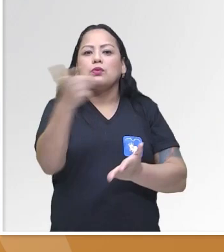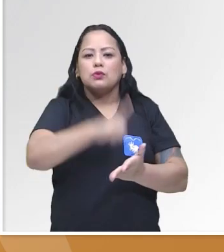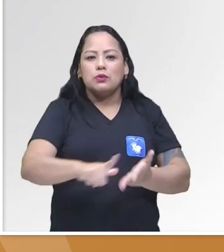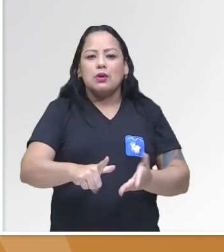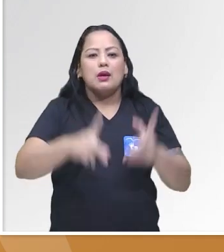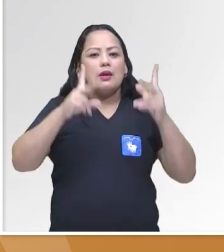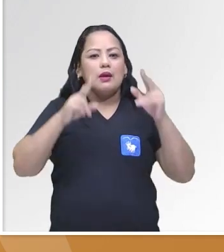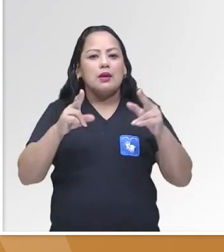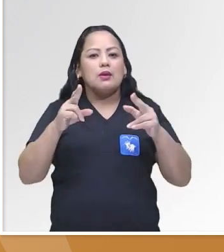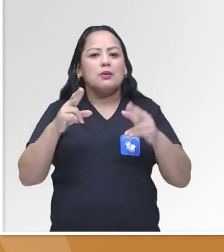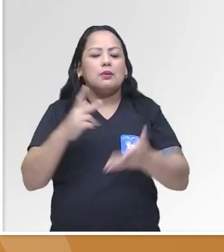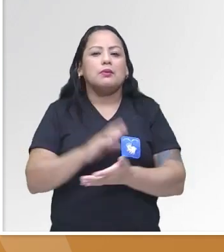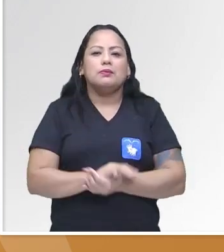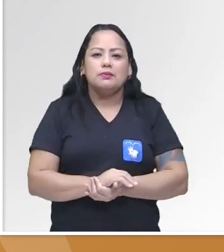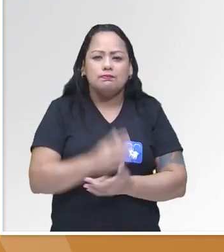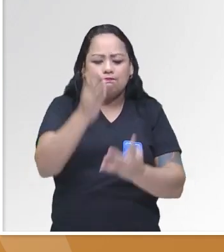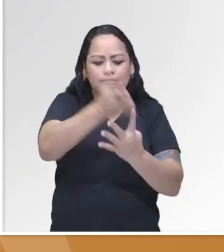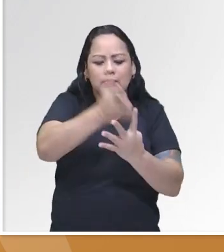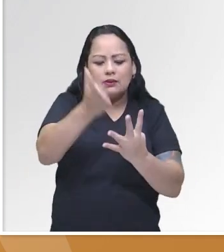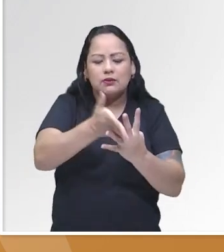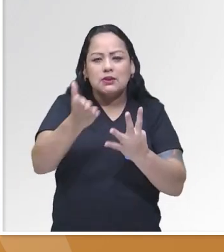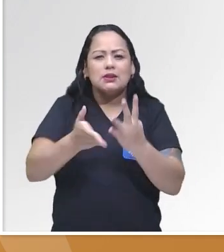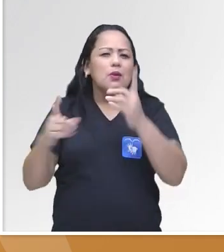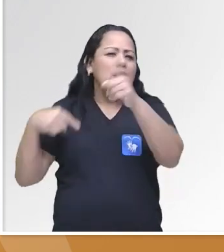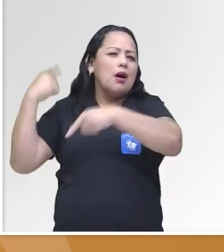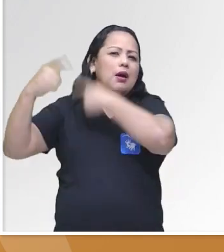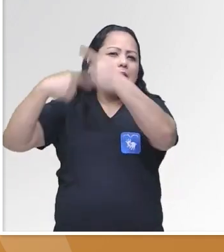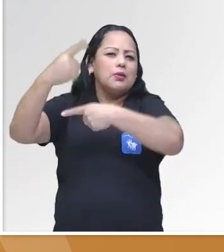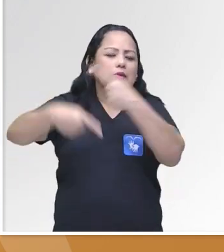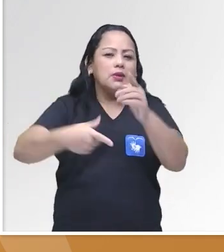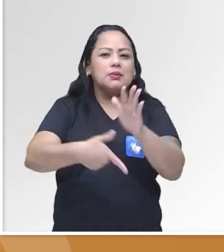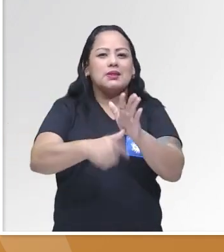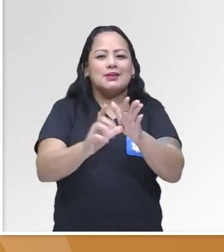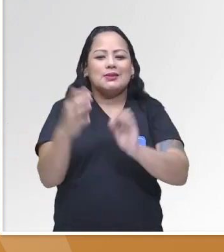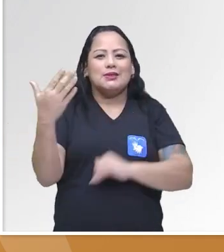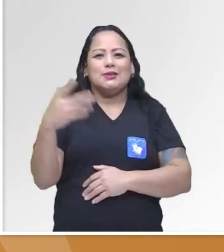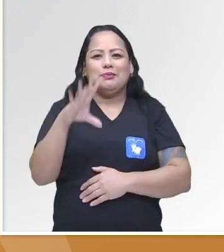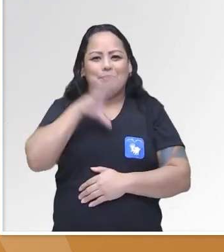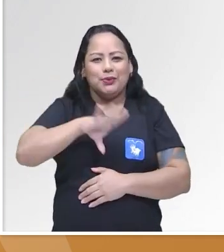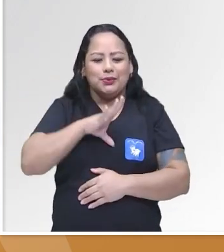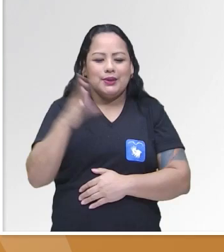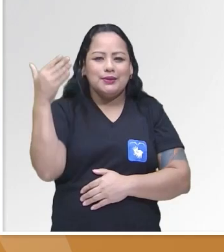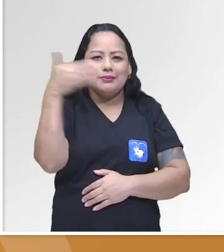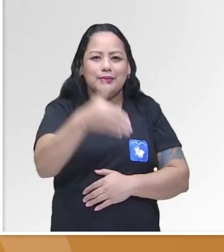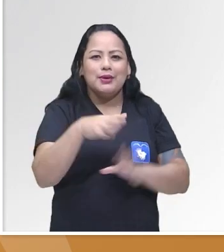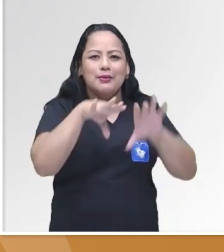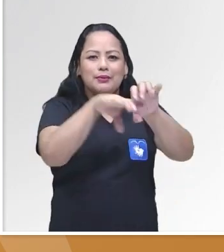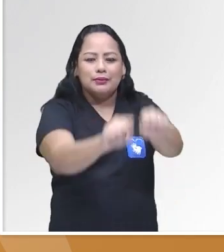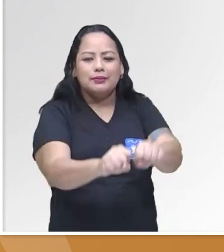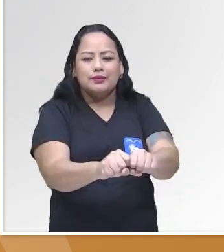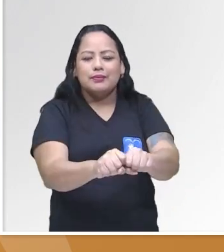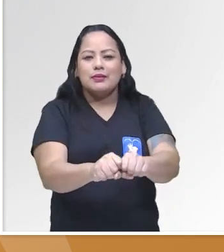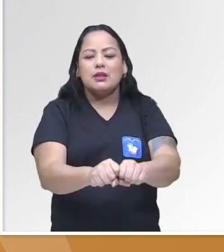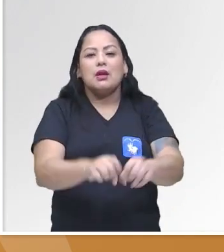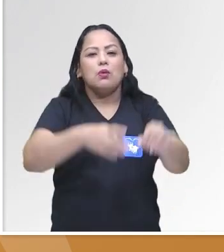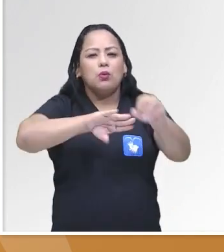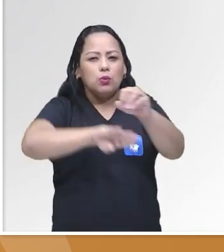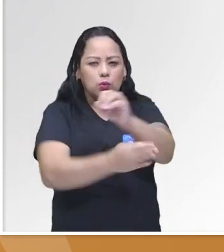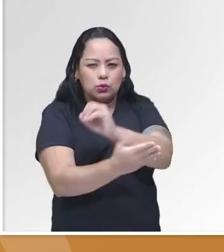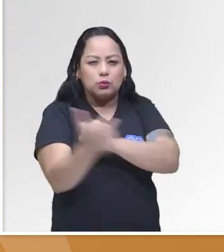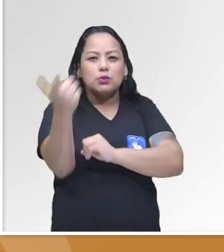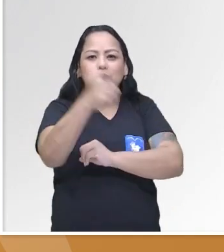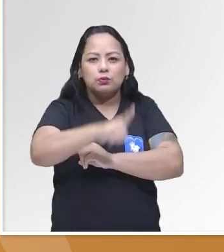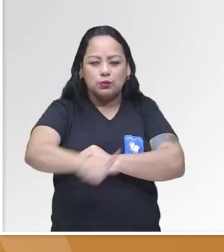é a mesma divisão que já existia antes dos portugueses chegarem. Então, eles conseguiram aí manter uma tradição